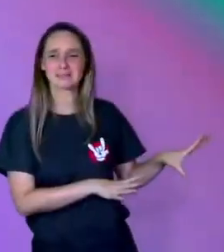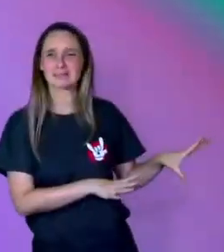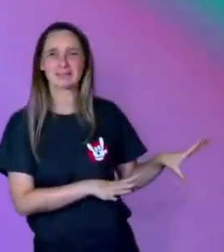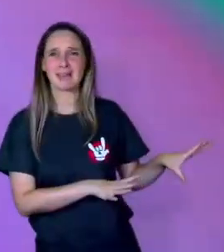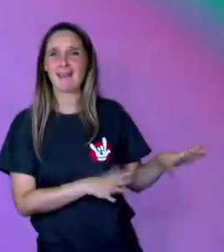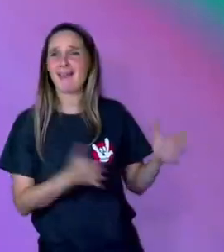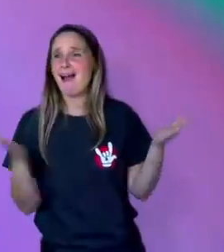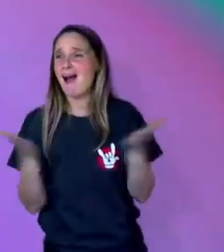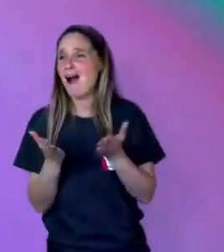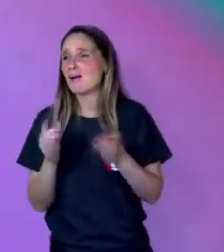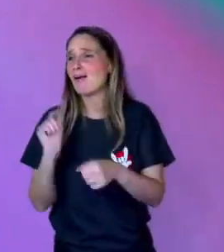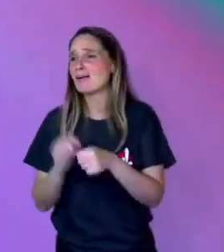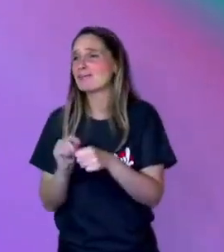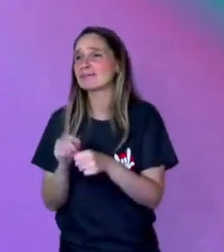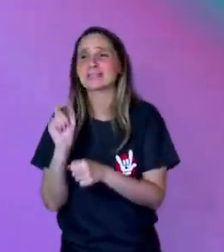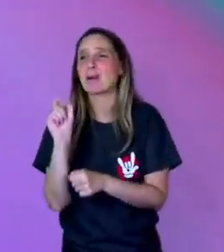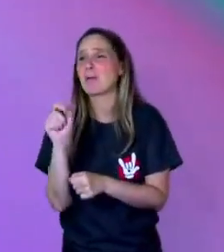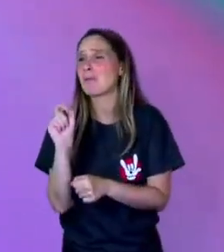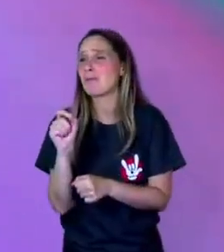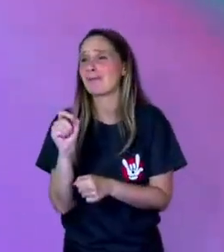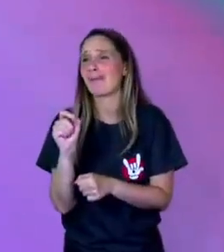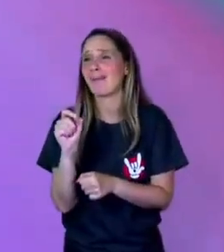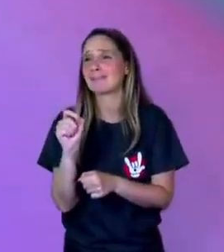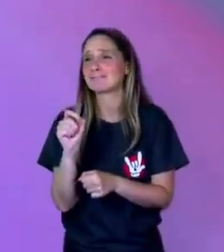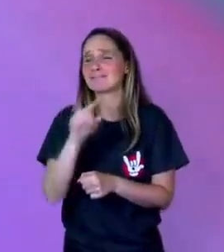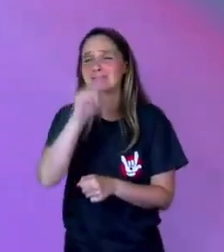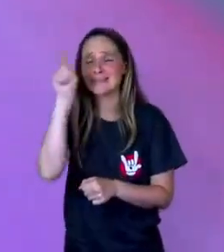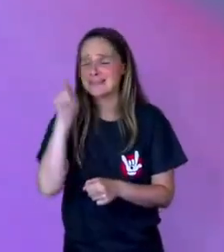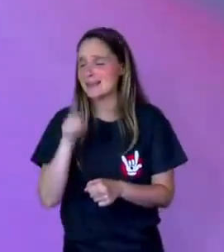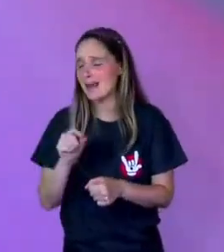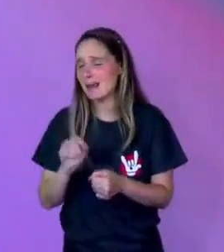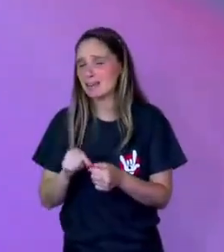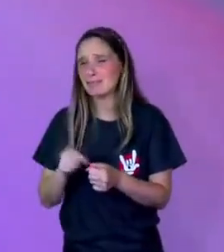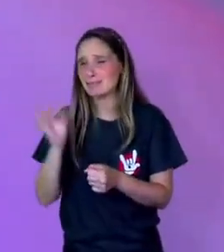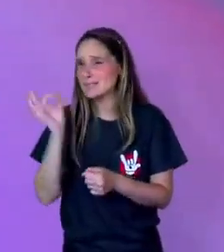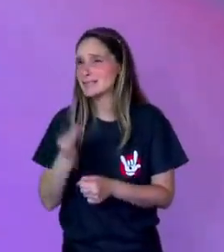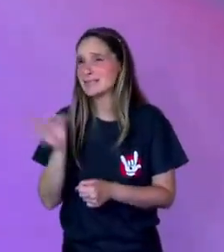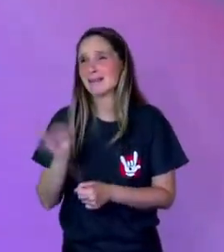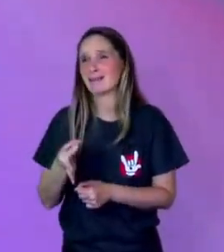E eu estava desesperado pensando, será que eu fiz a coisa certa? Será que foi no tempo certo?